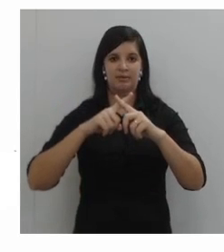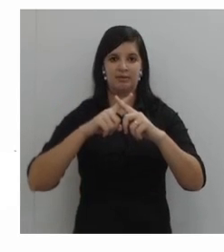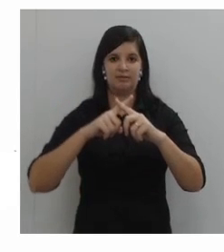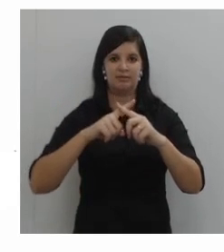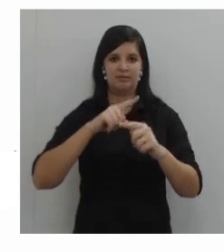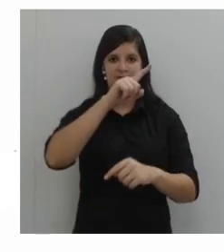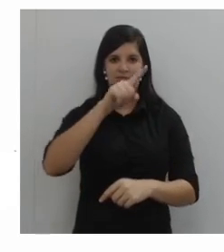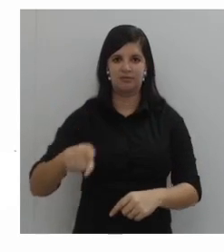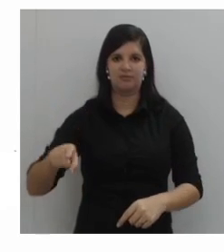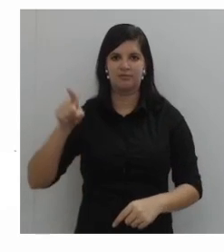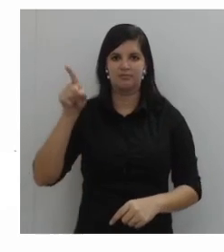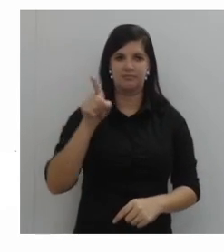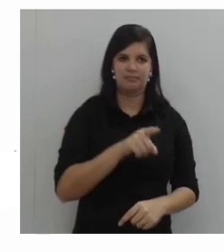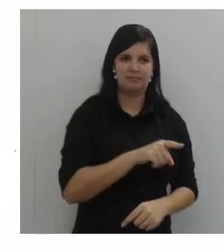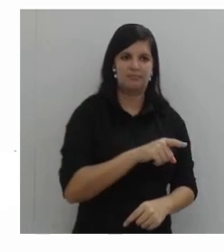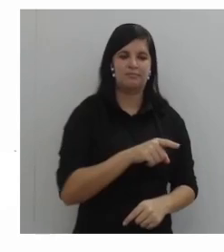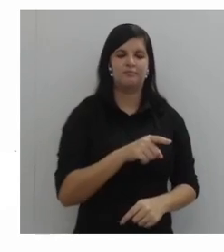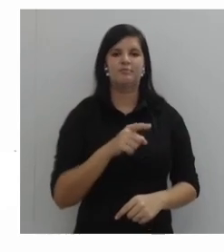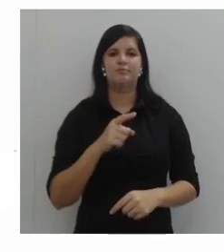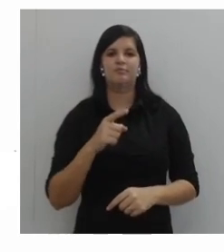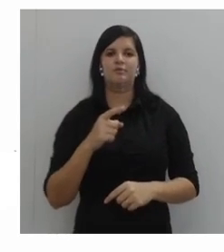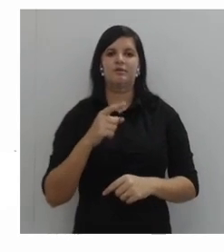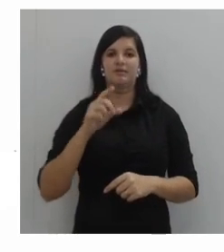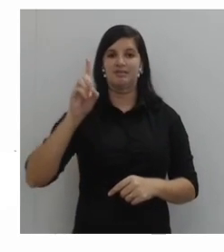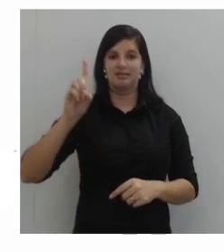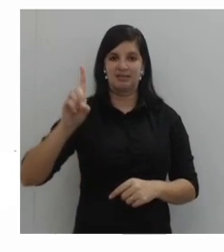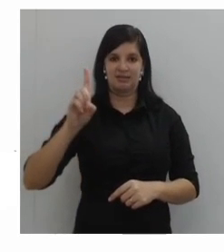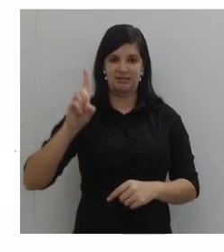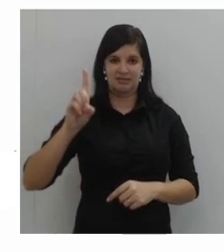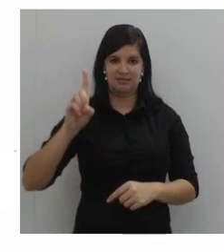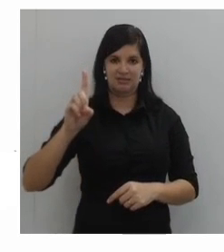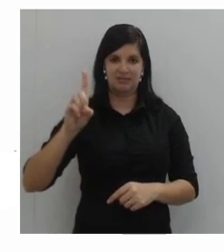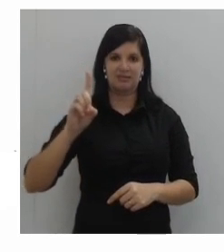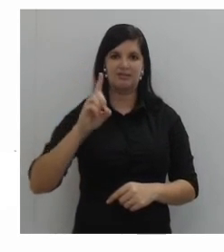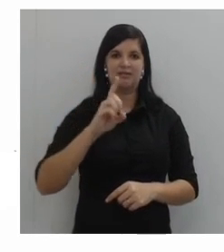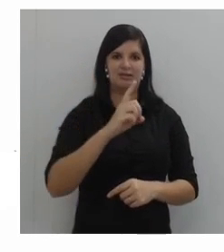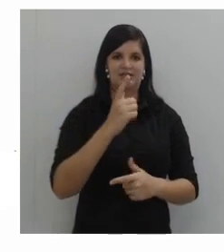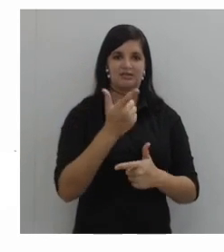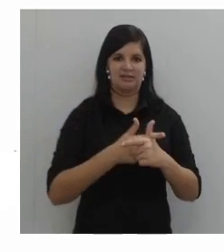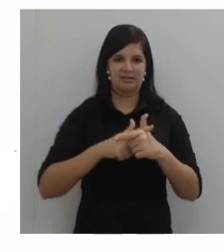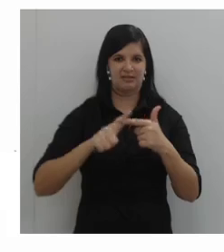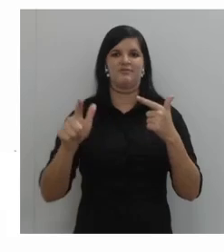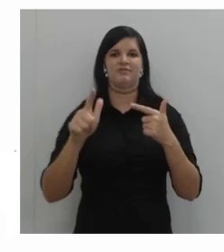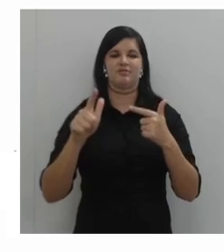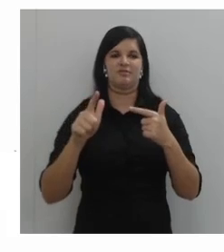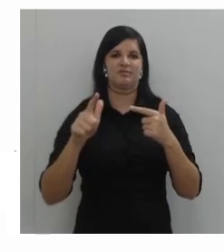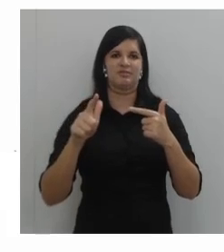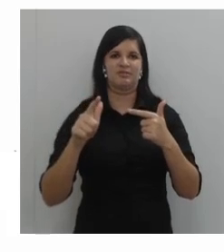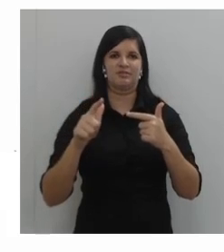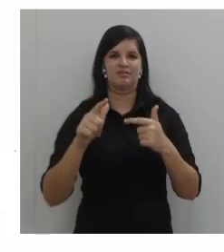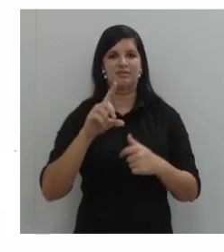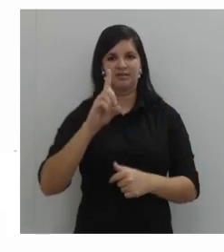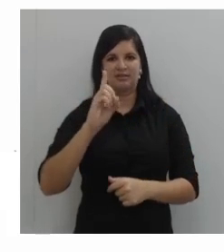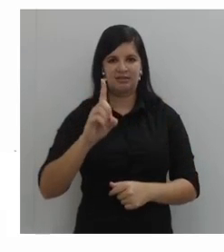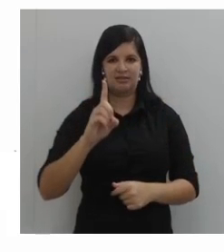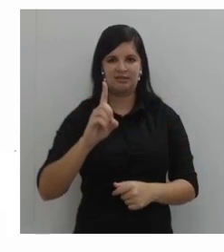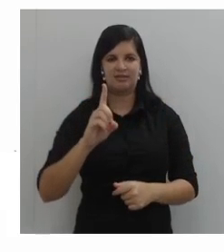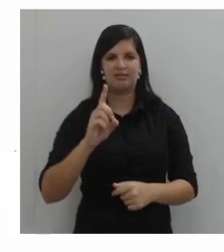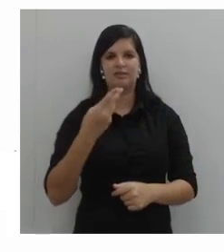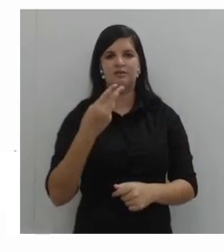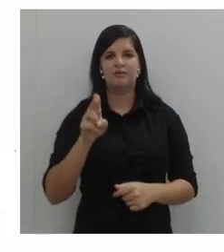pelos extremos, veja que quem multiplica o D vai ficar dividindo. Então eu vou trazer aqui para cima, ó, vai ficar D